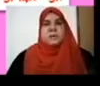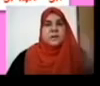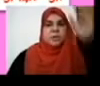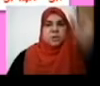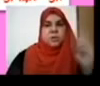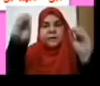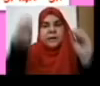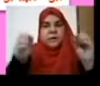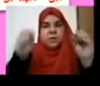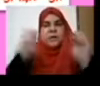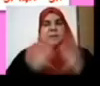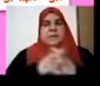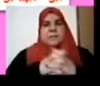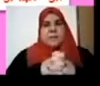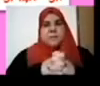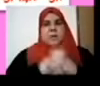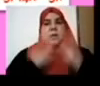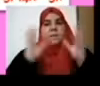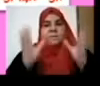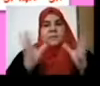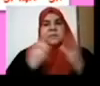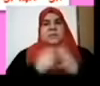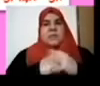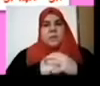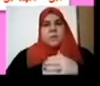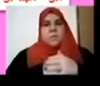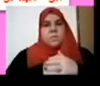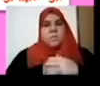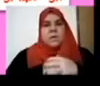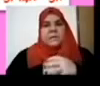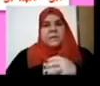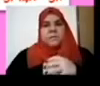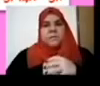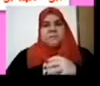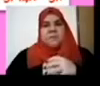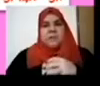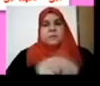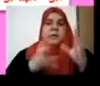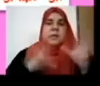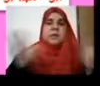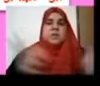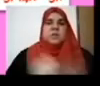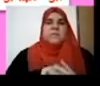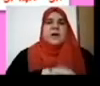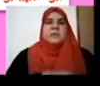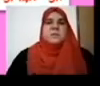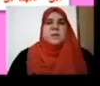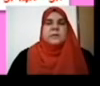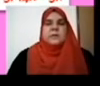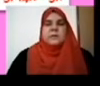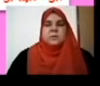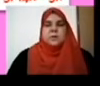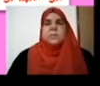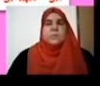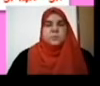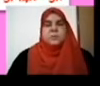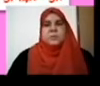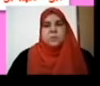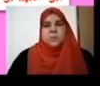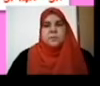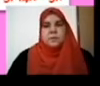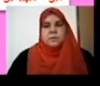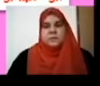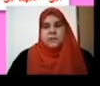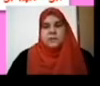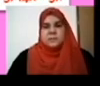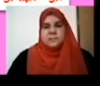dois quadrados, tira o quadrado de cada elemento. Vê se deu aí um quadrado perfeito. E aí a gente faz o produto da